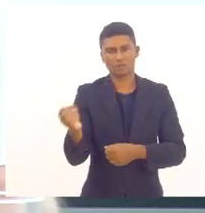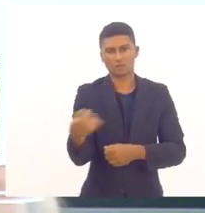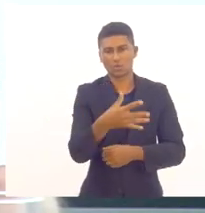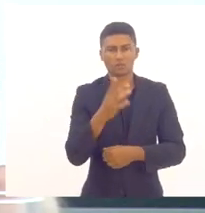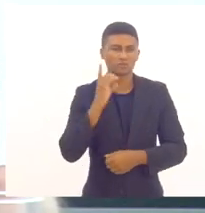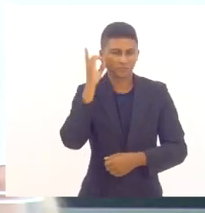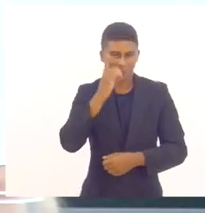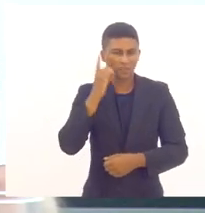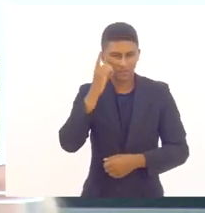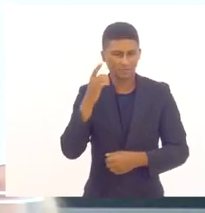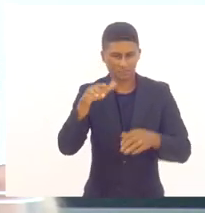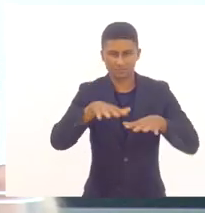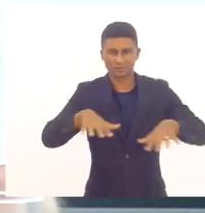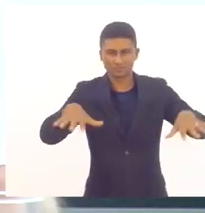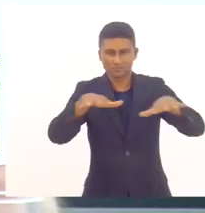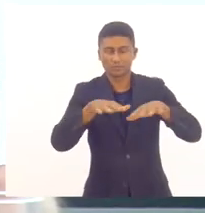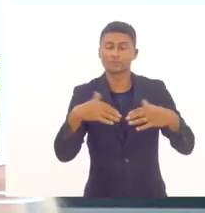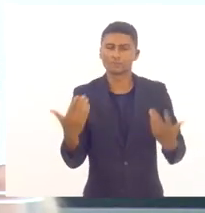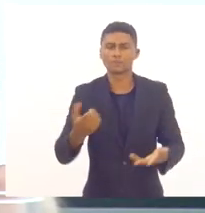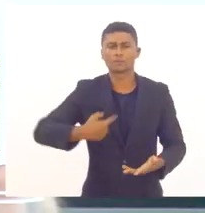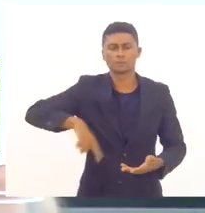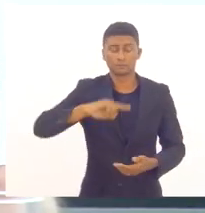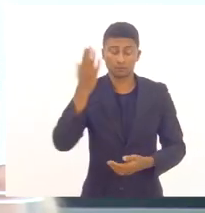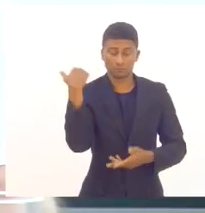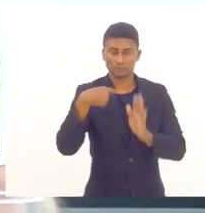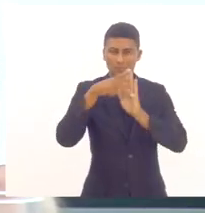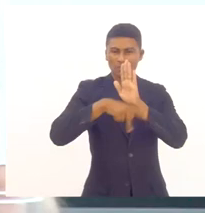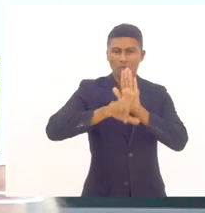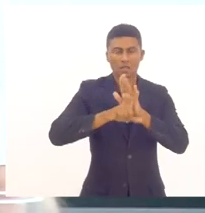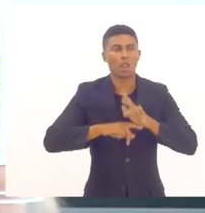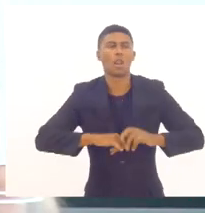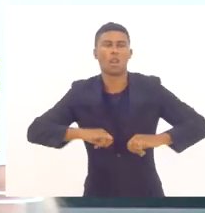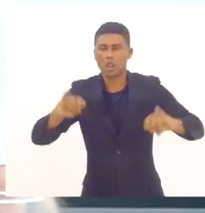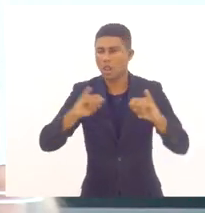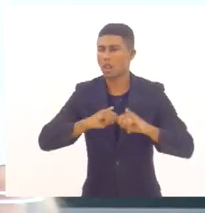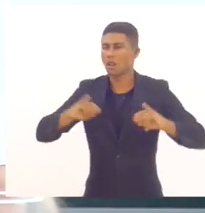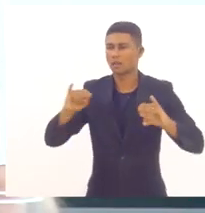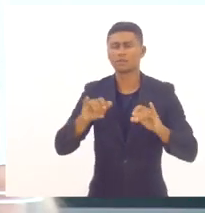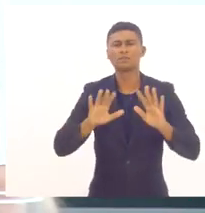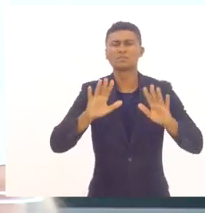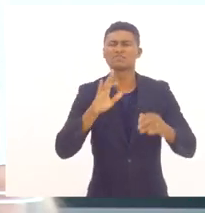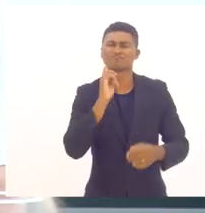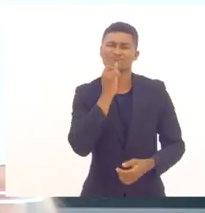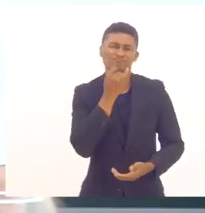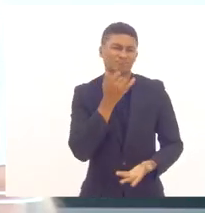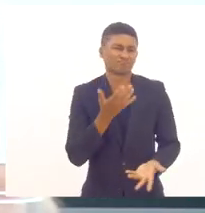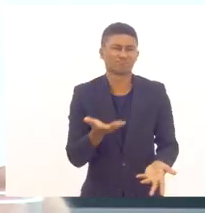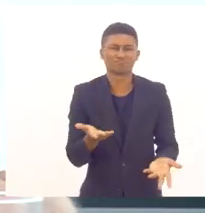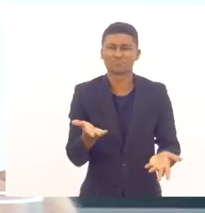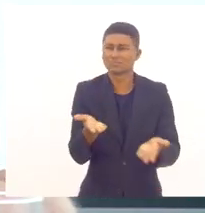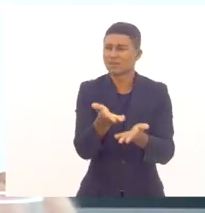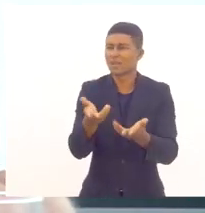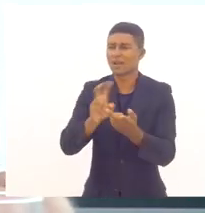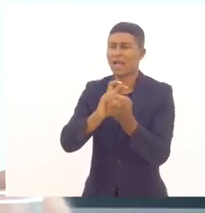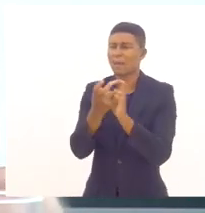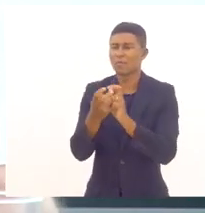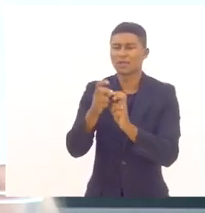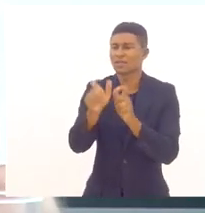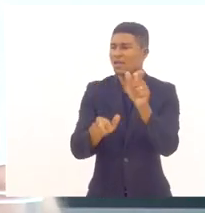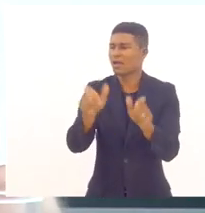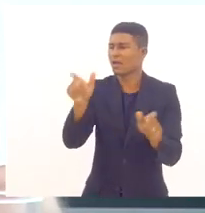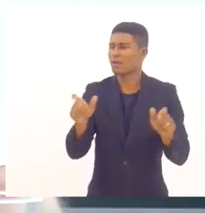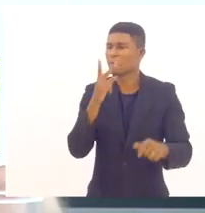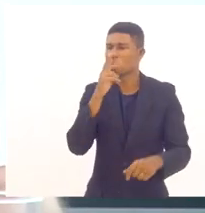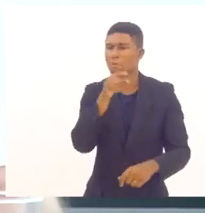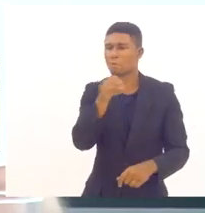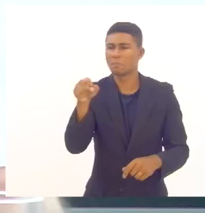nós divulgamos esse PL na época, e infelizmente o capoeirista não se liga muito quando